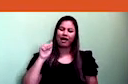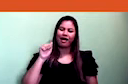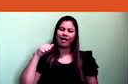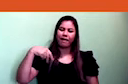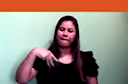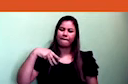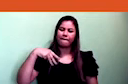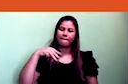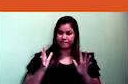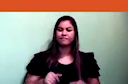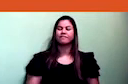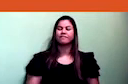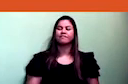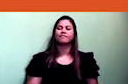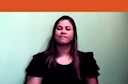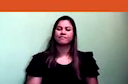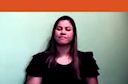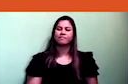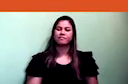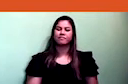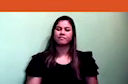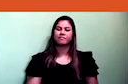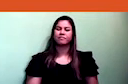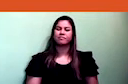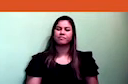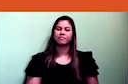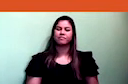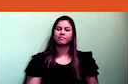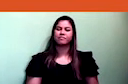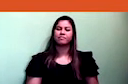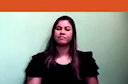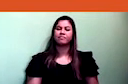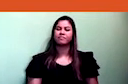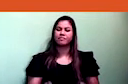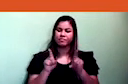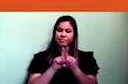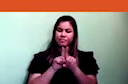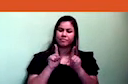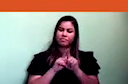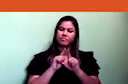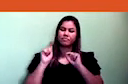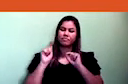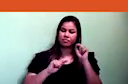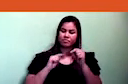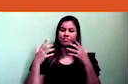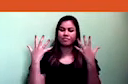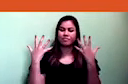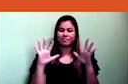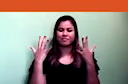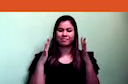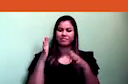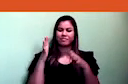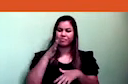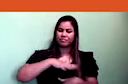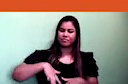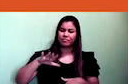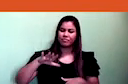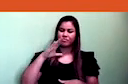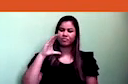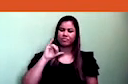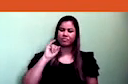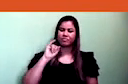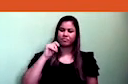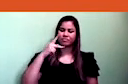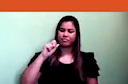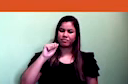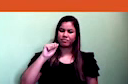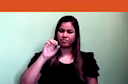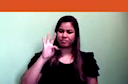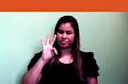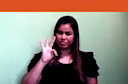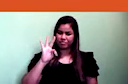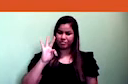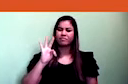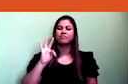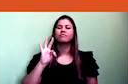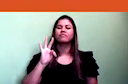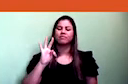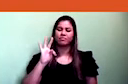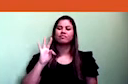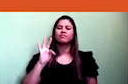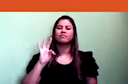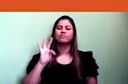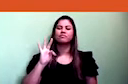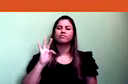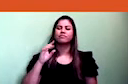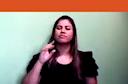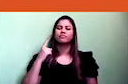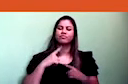diria, incrível, e também eu gostaria de parabenizar todos os envolvidos na CIPAT 2021, porque